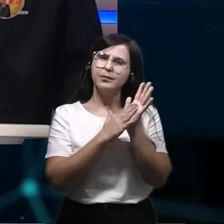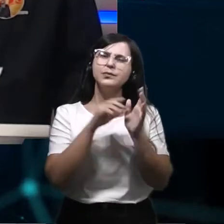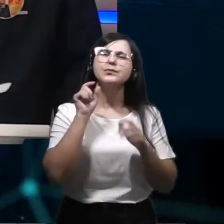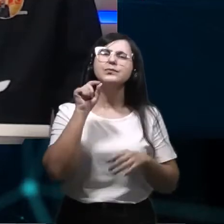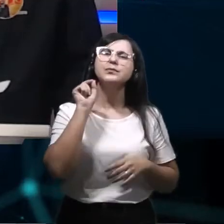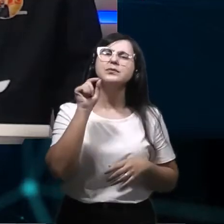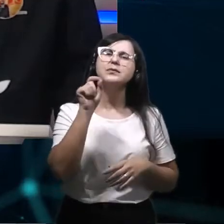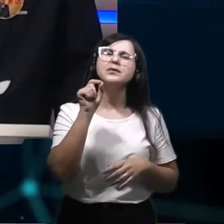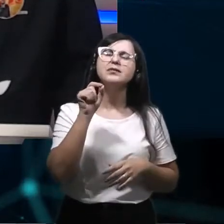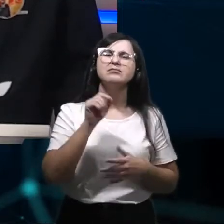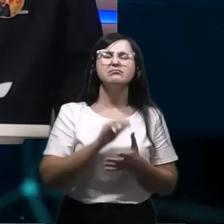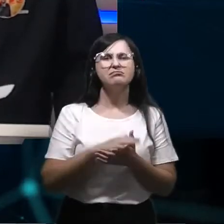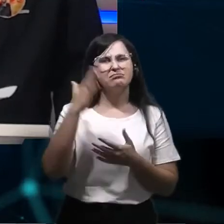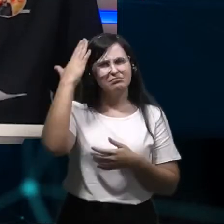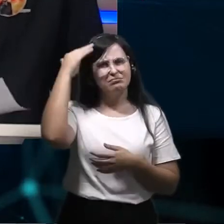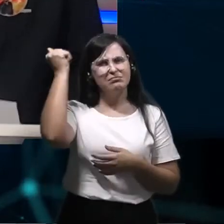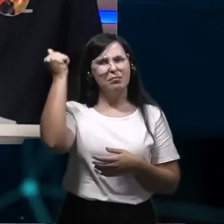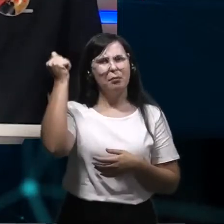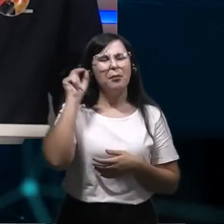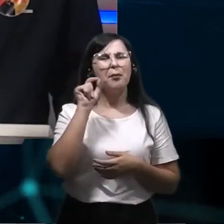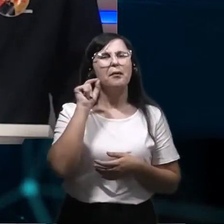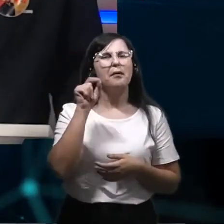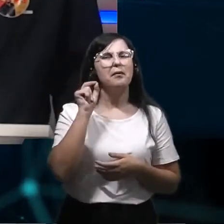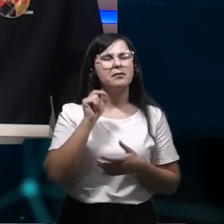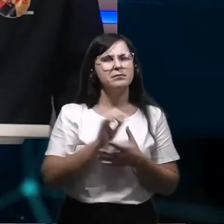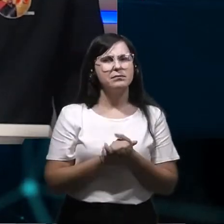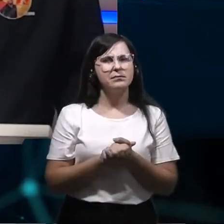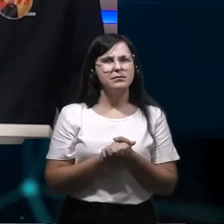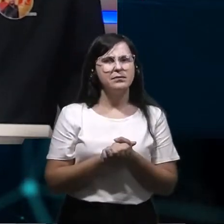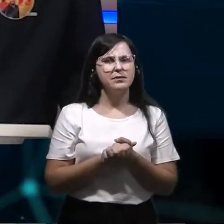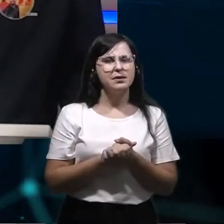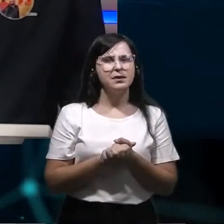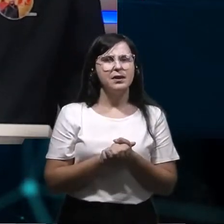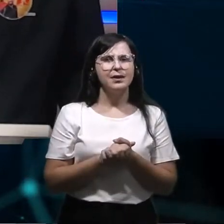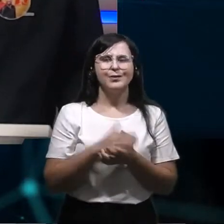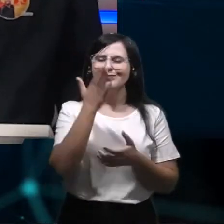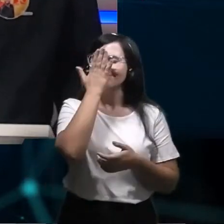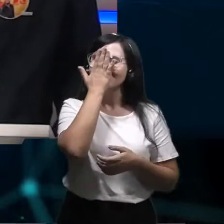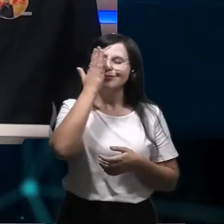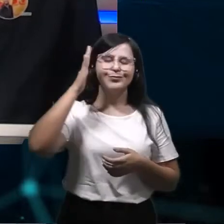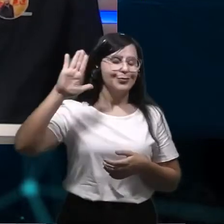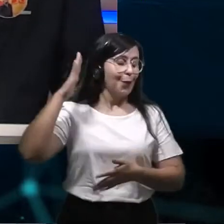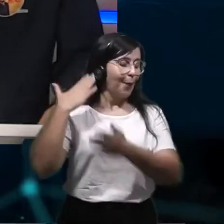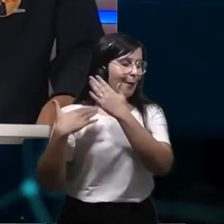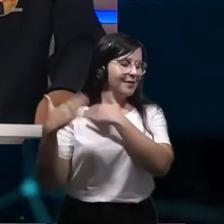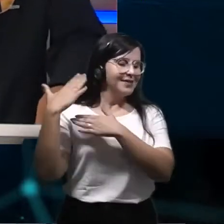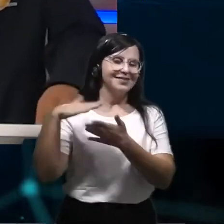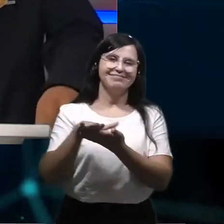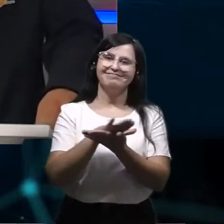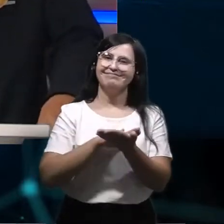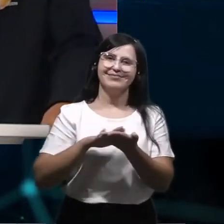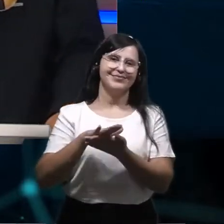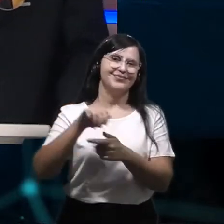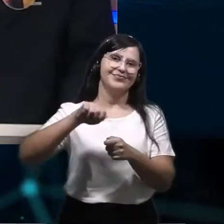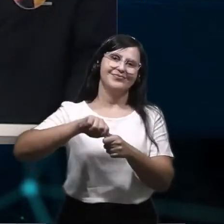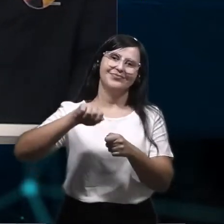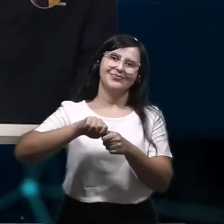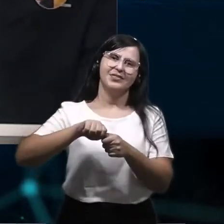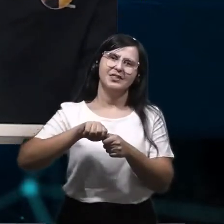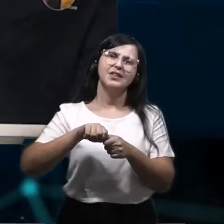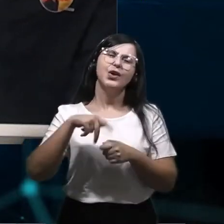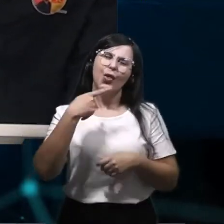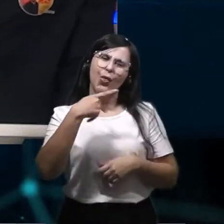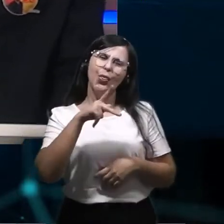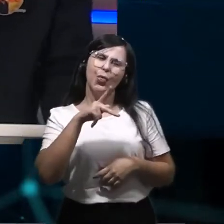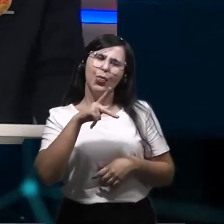no plano de governo dele, né? E a gente sabe que o que ele prometeu não cumpriu. O que é que tem no seu plano de